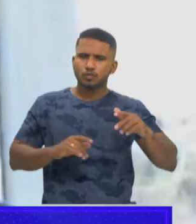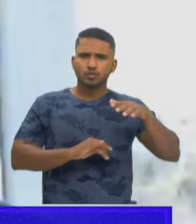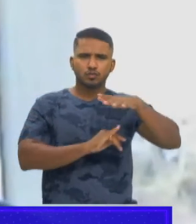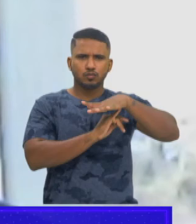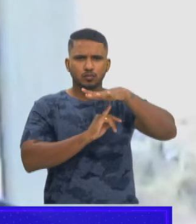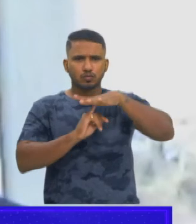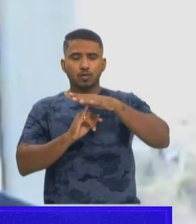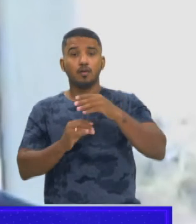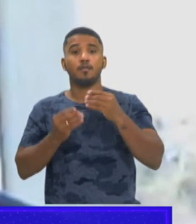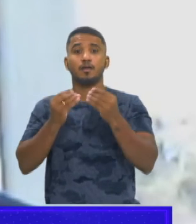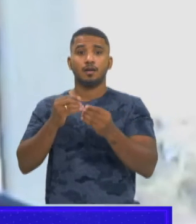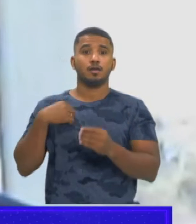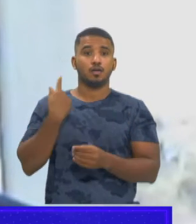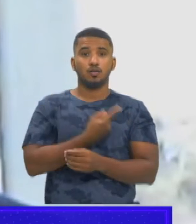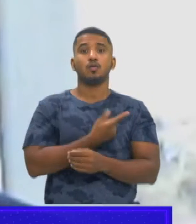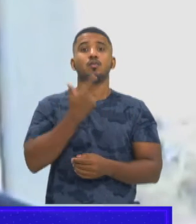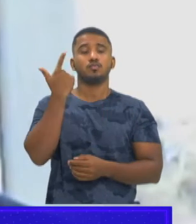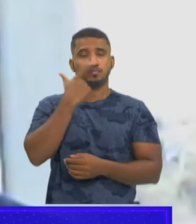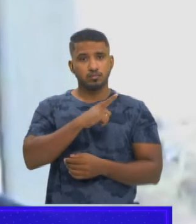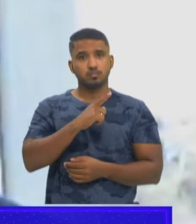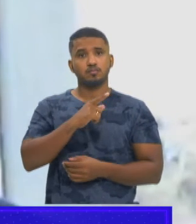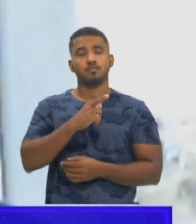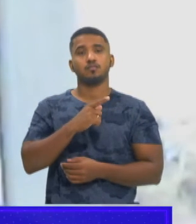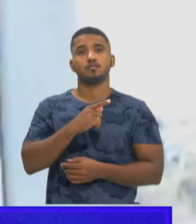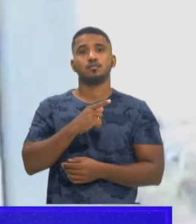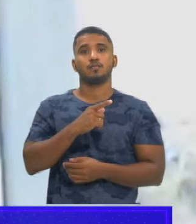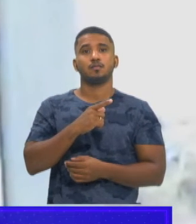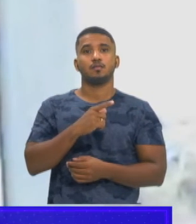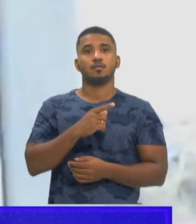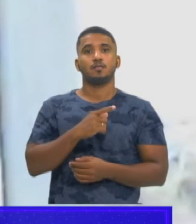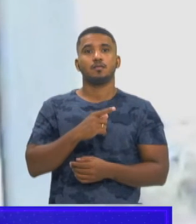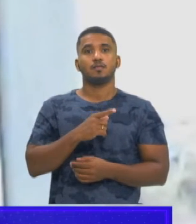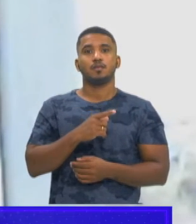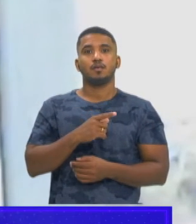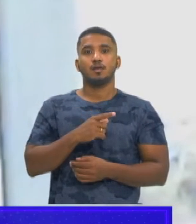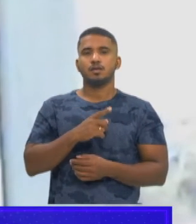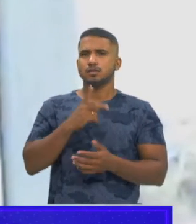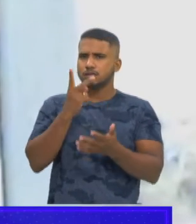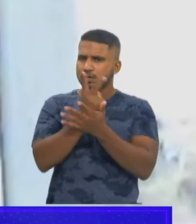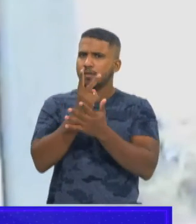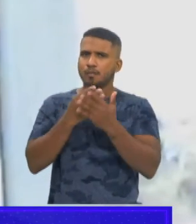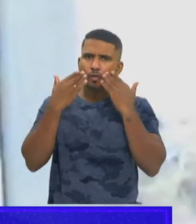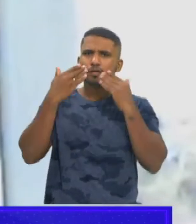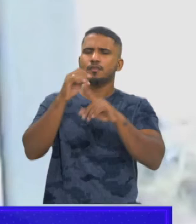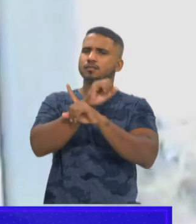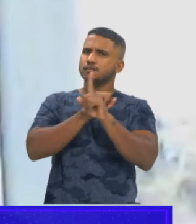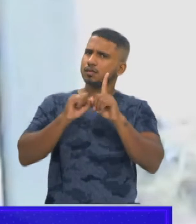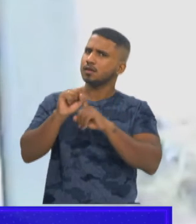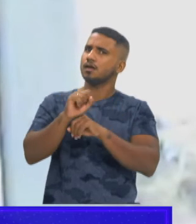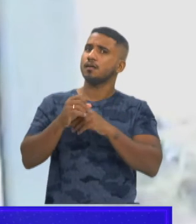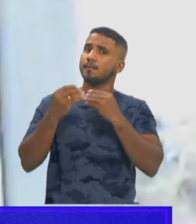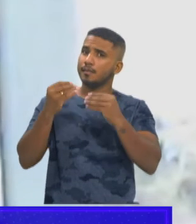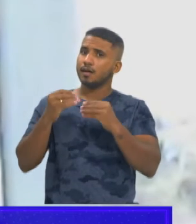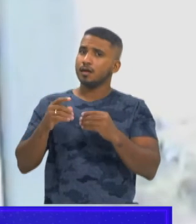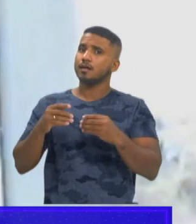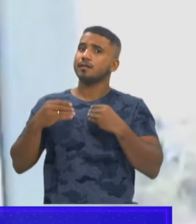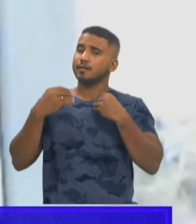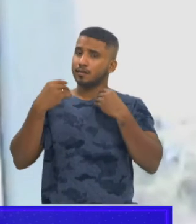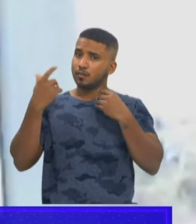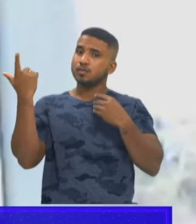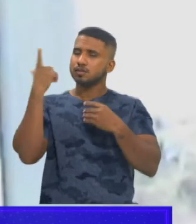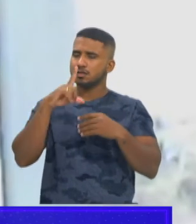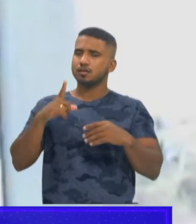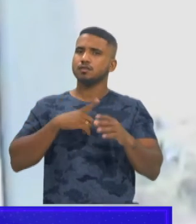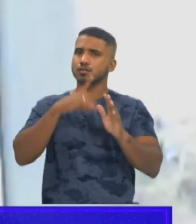gente consiga levantar essa questão sempre para a sociedade, para que sejam garantidos os direitos. Está na